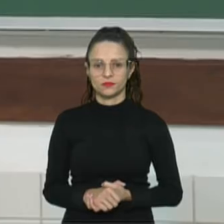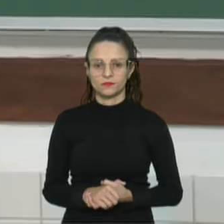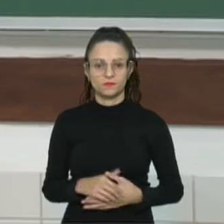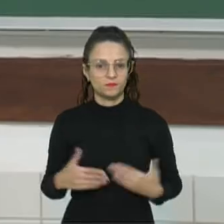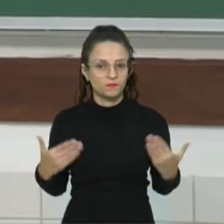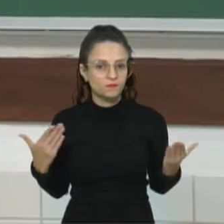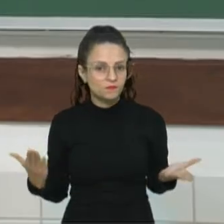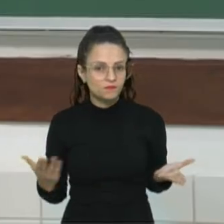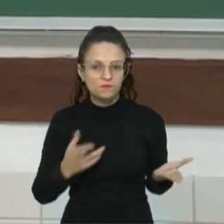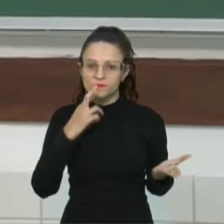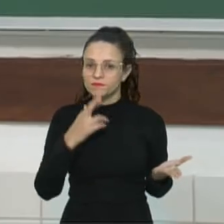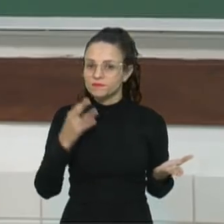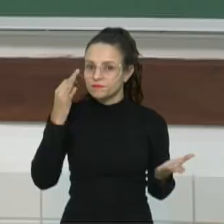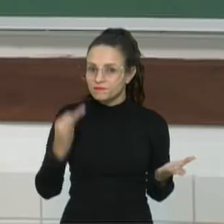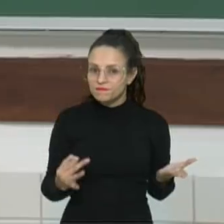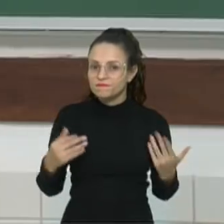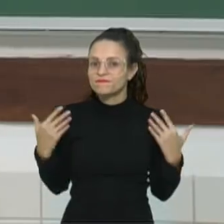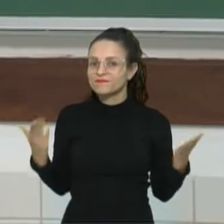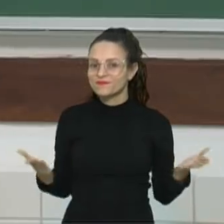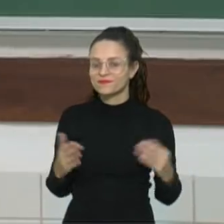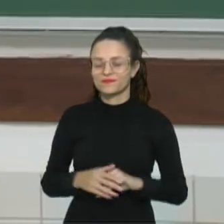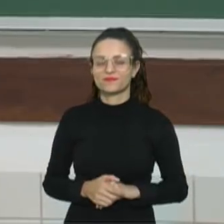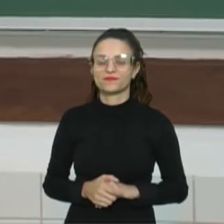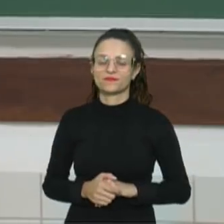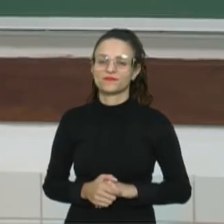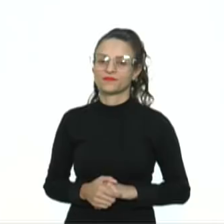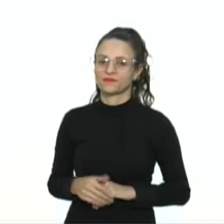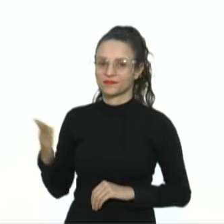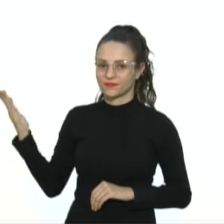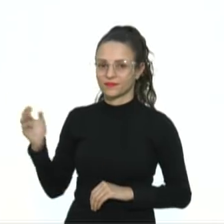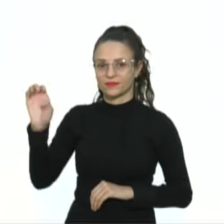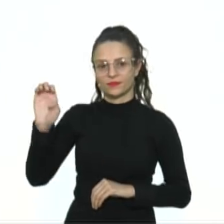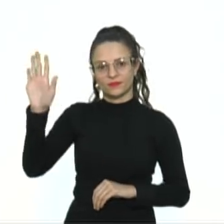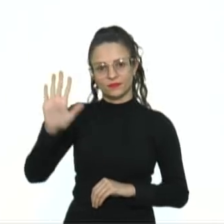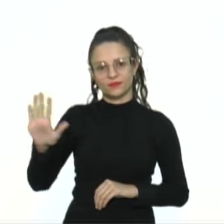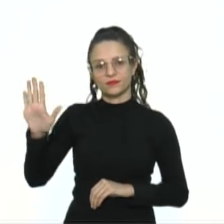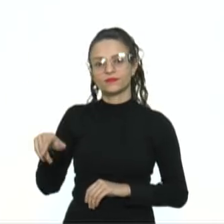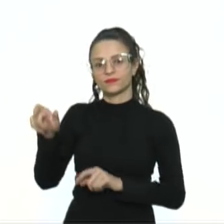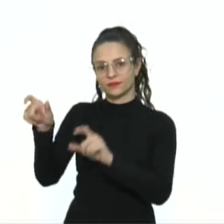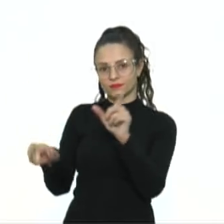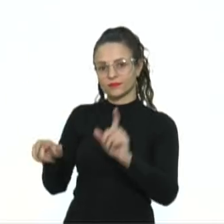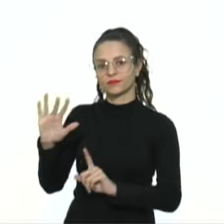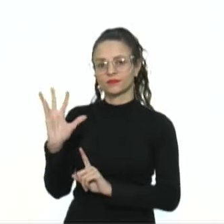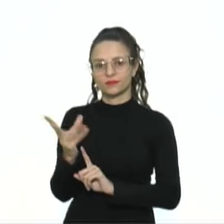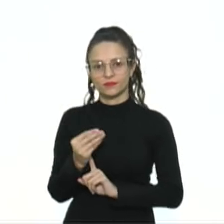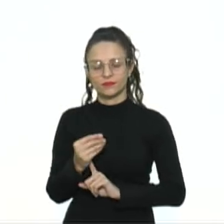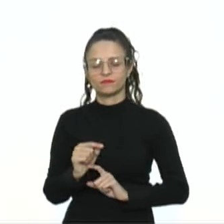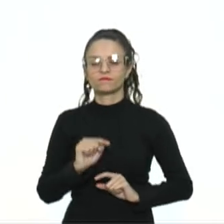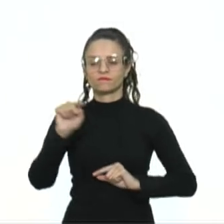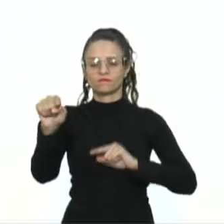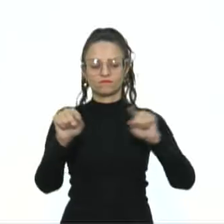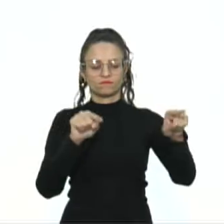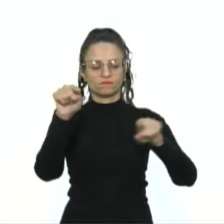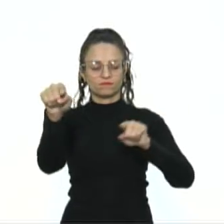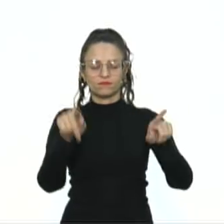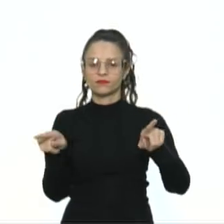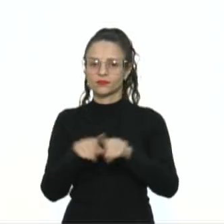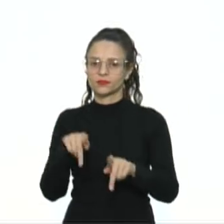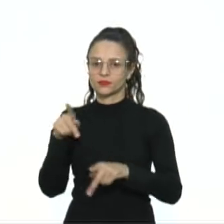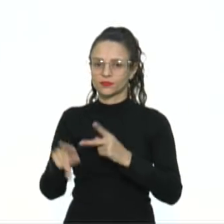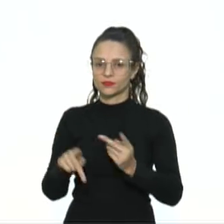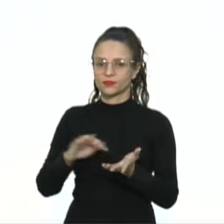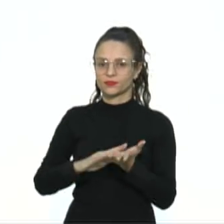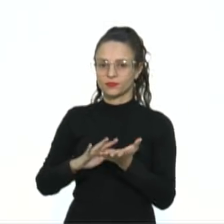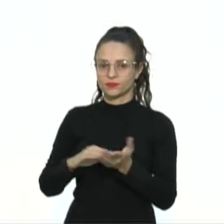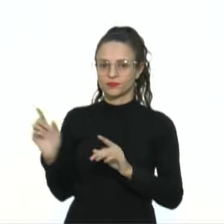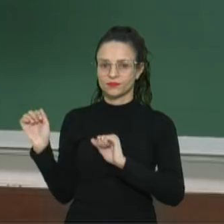E a alternativa correta é a Europa, né, com os artistas itinerantes e os povos ciganos que vieram para o